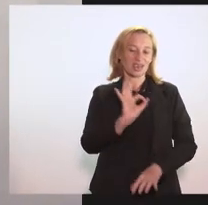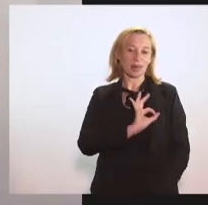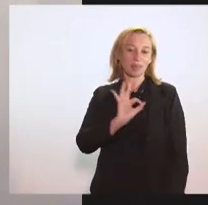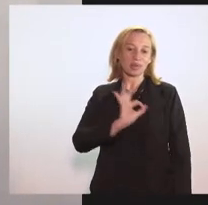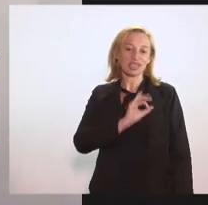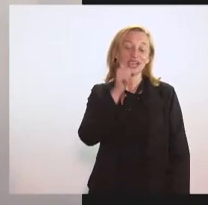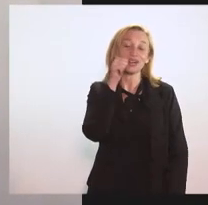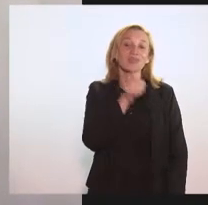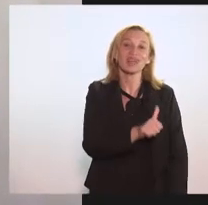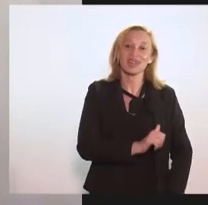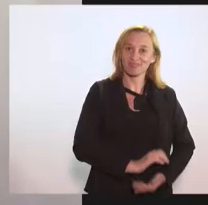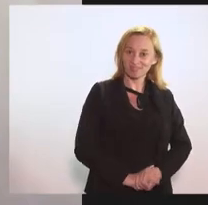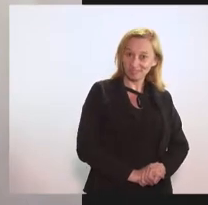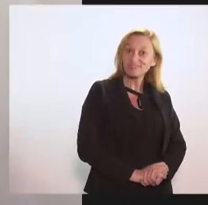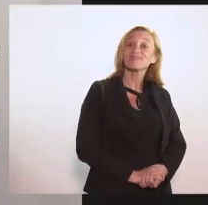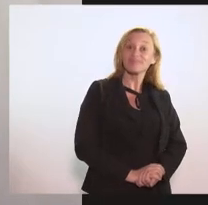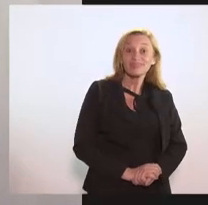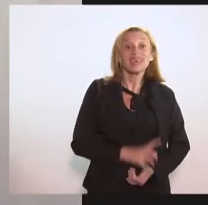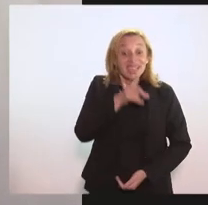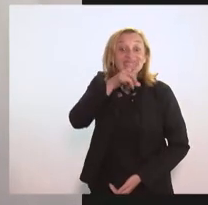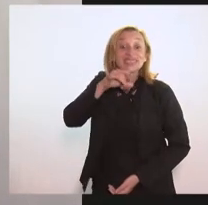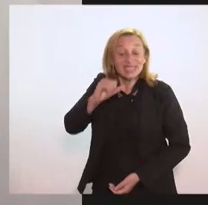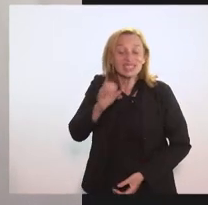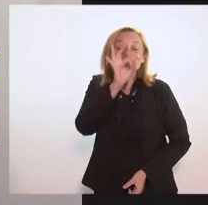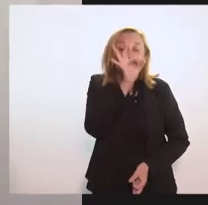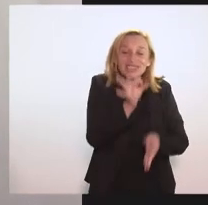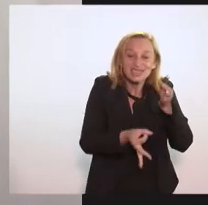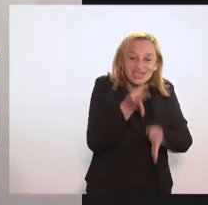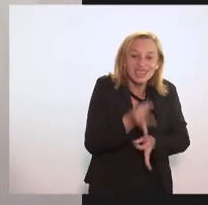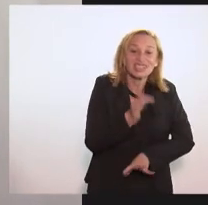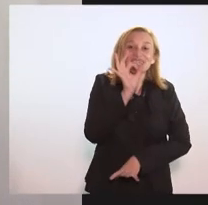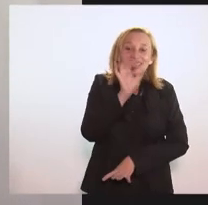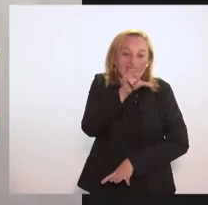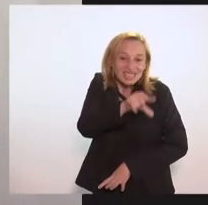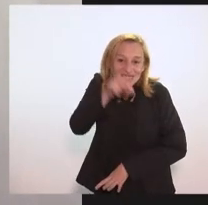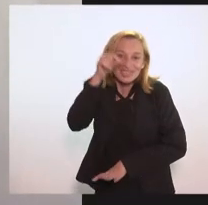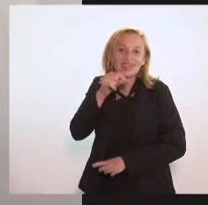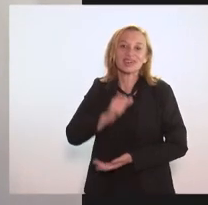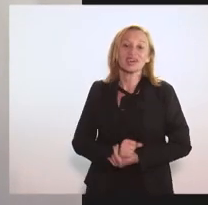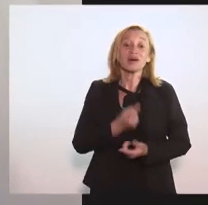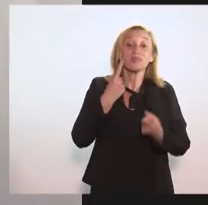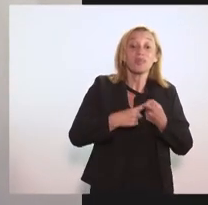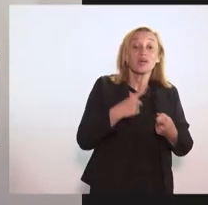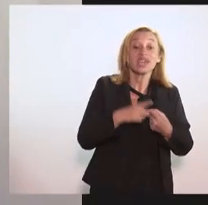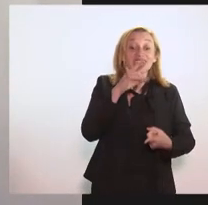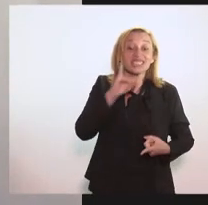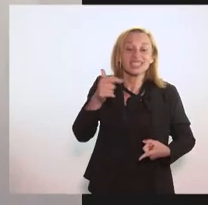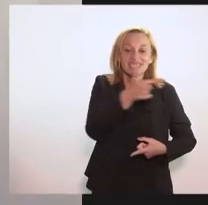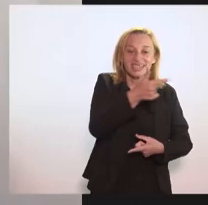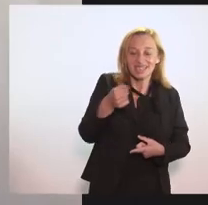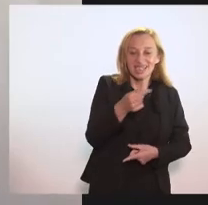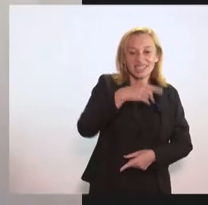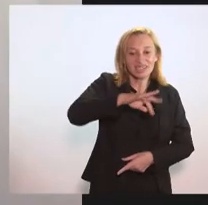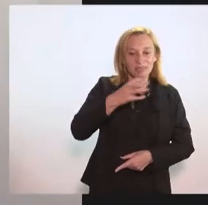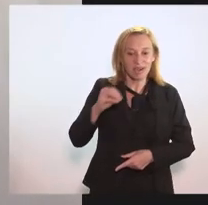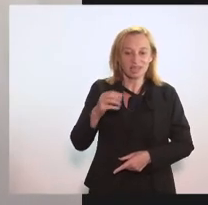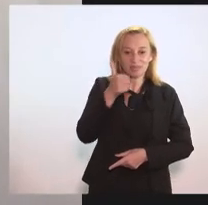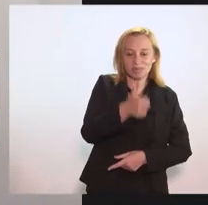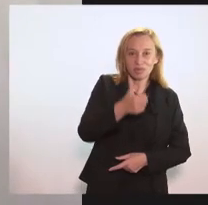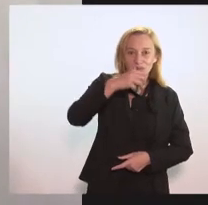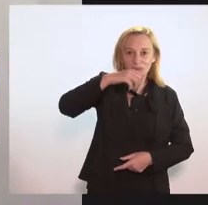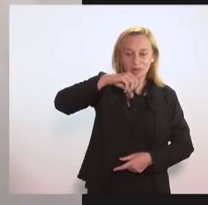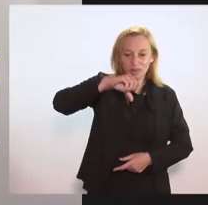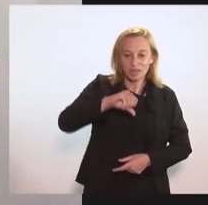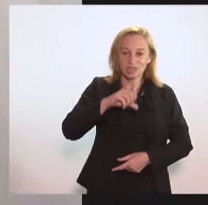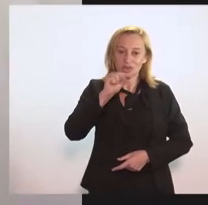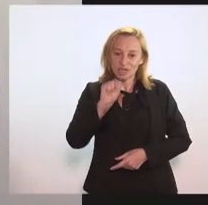Policial feminina e esse dia foi justamente escolhido porque no dia Dezessete de Março de